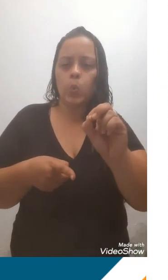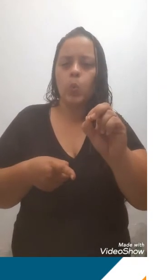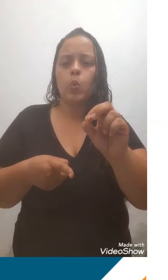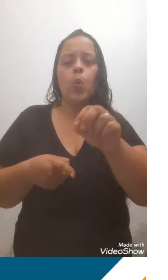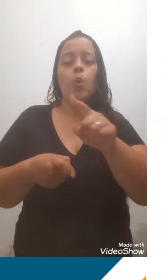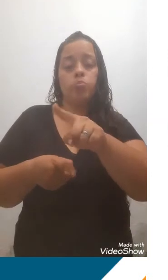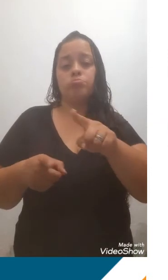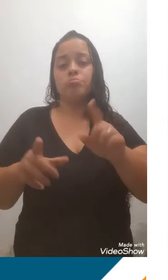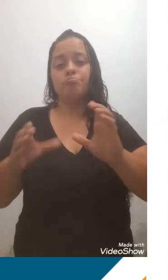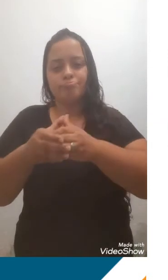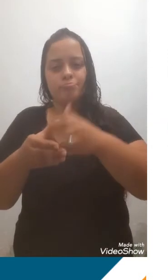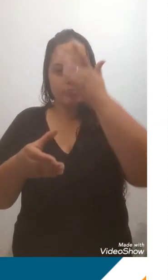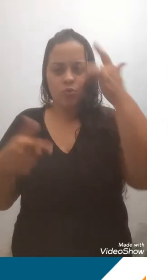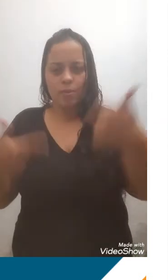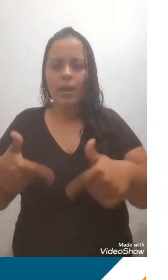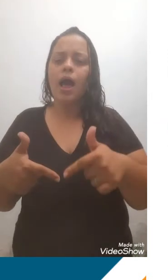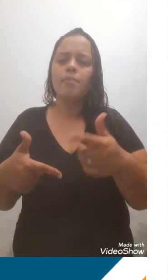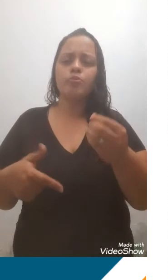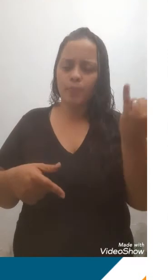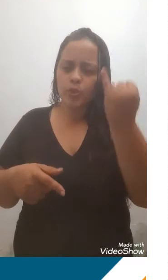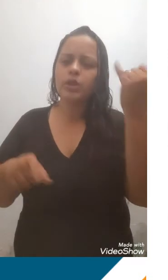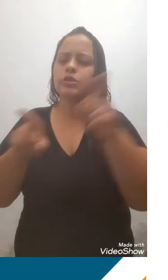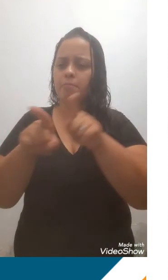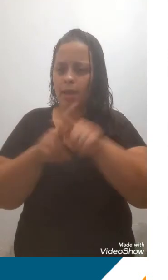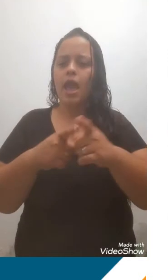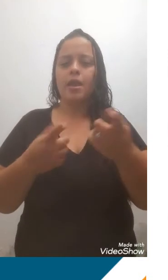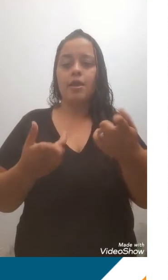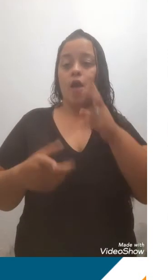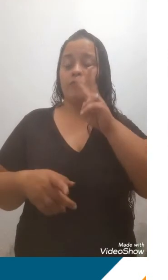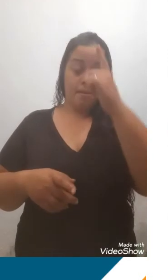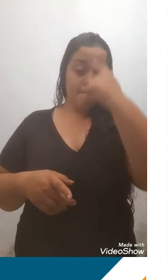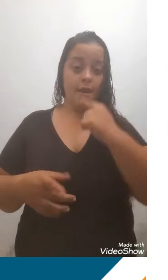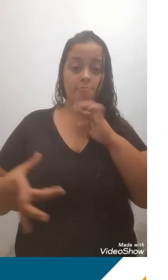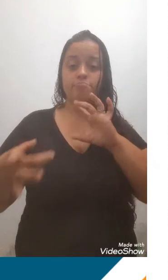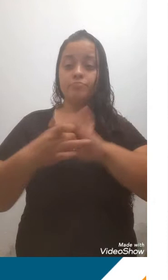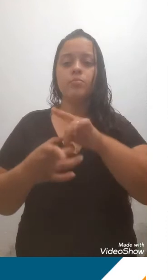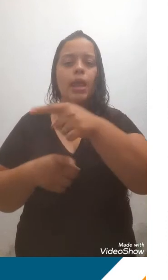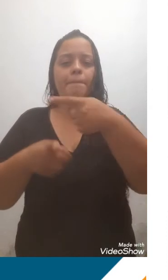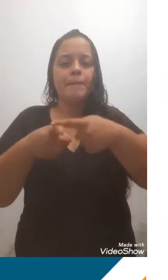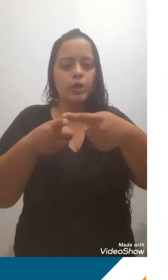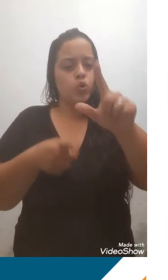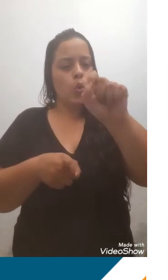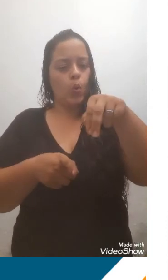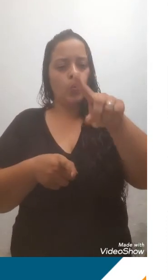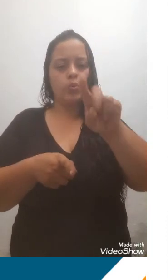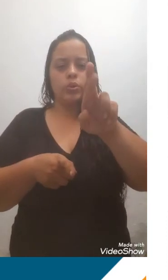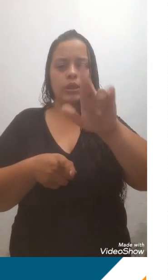muito significativa nesse processo, né? A gente pode ver nessa gravura aqui um bairro